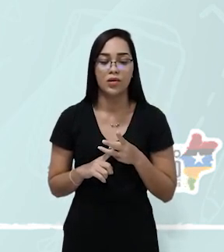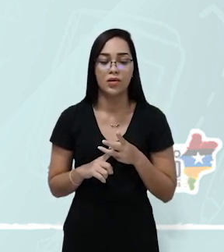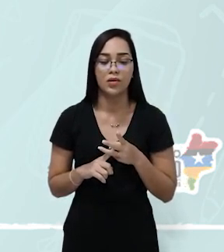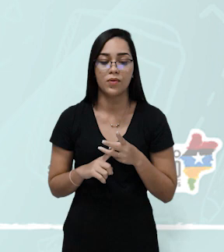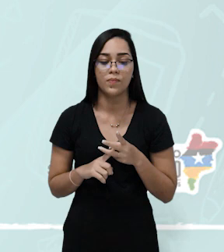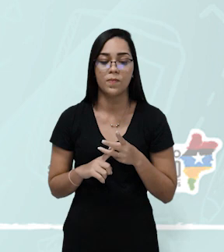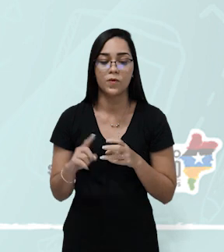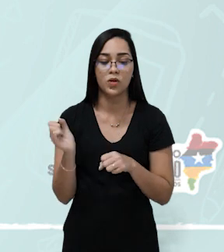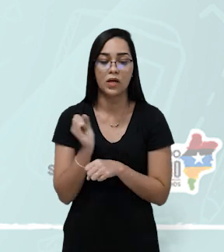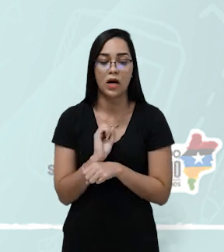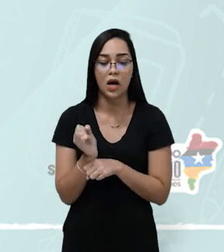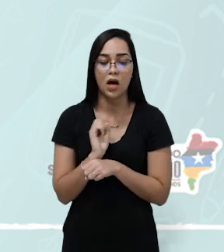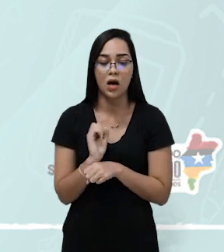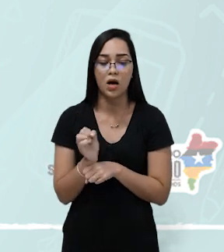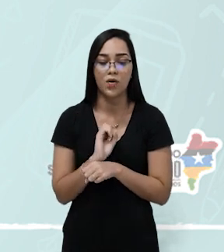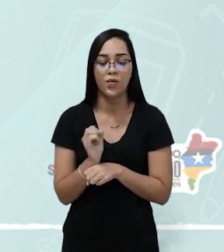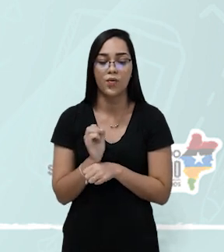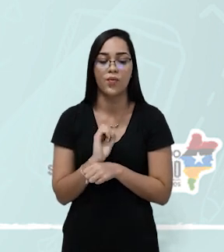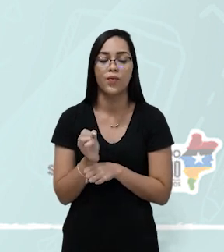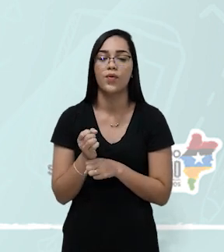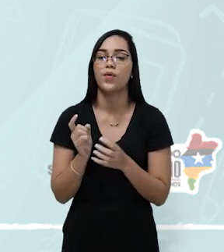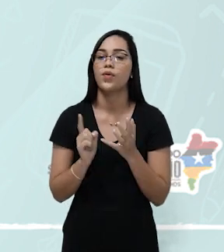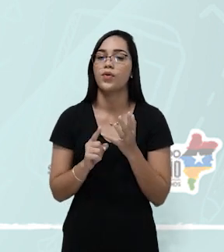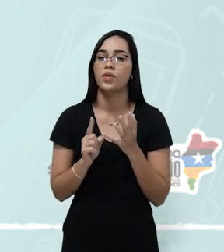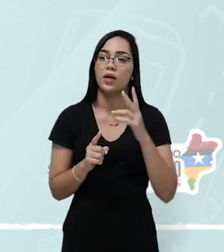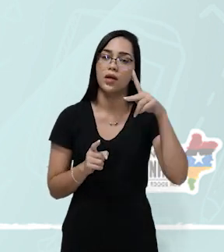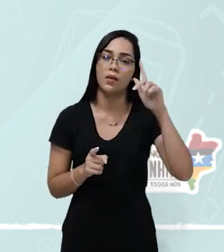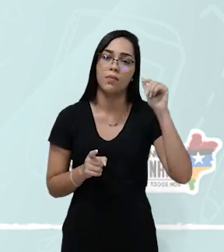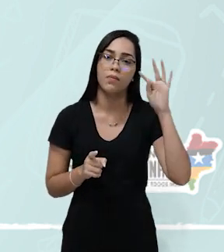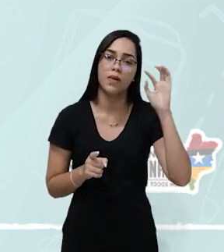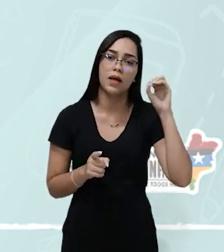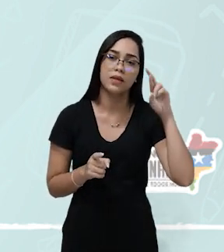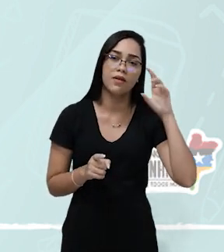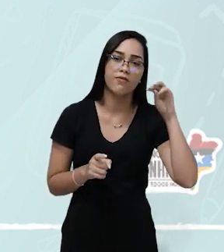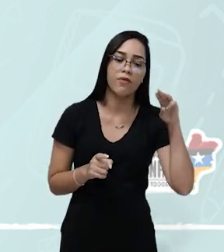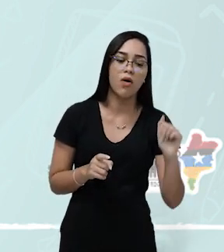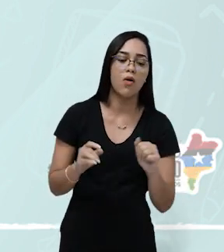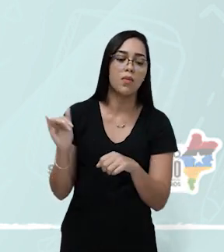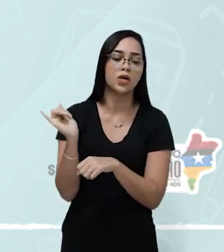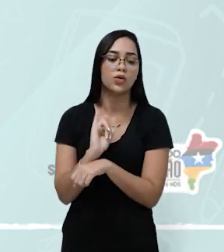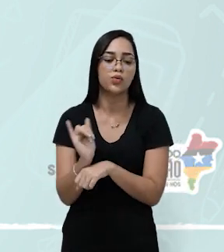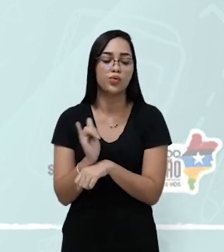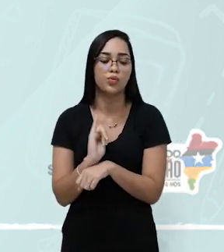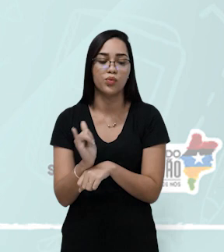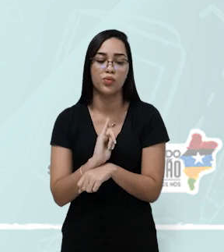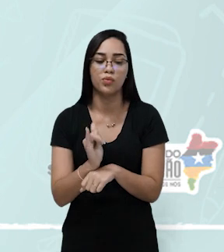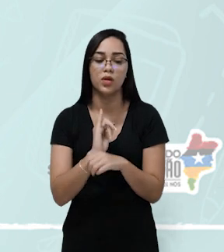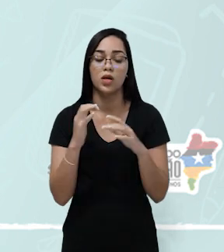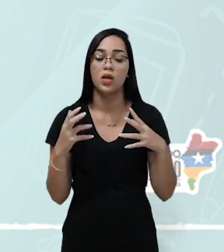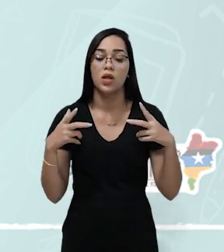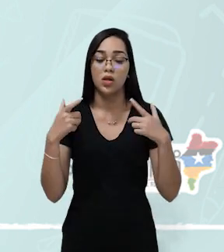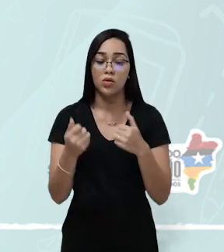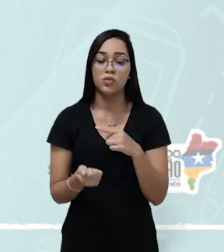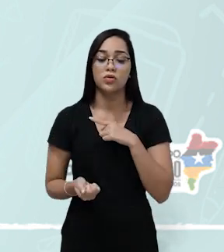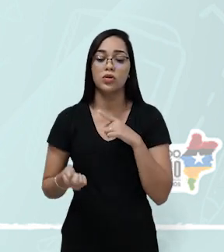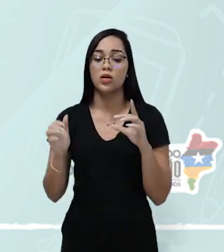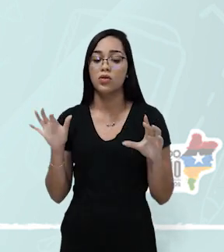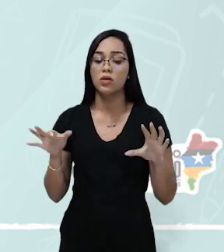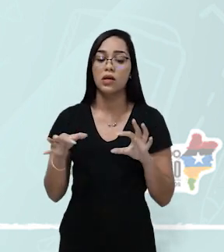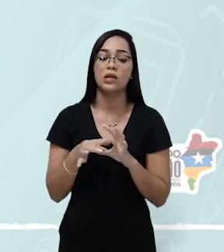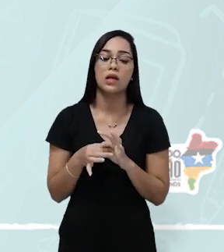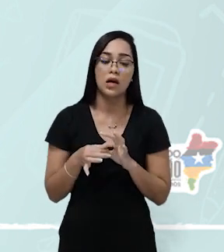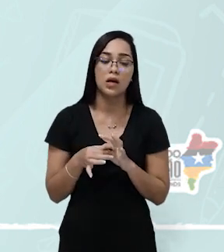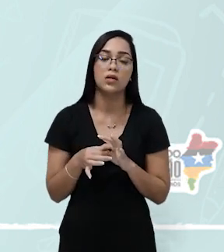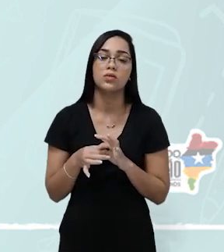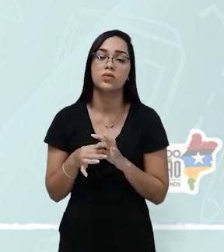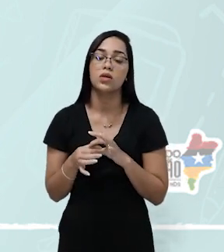de carro, tem plataforma, tem o YouTube. Todos eles aí estão ligados